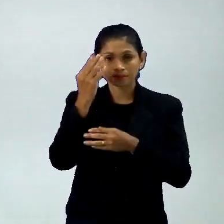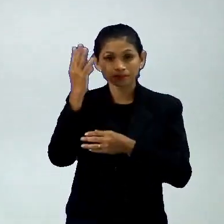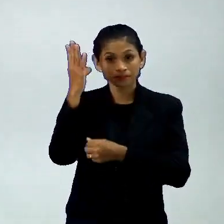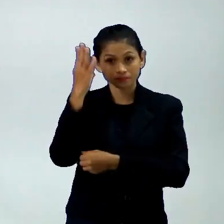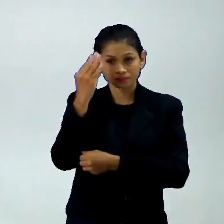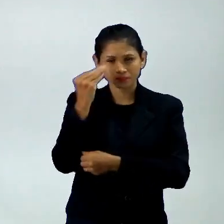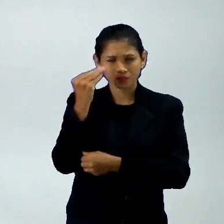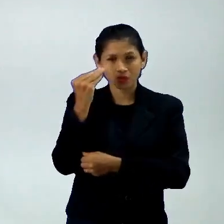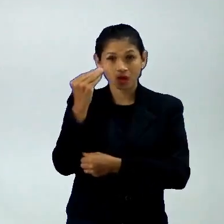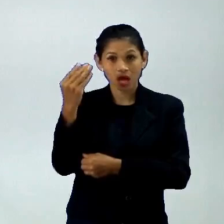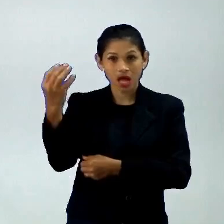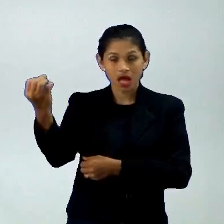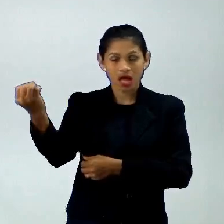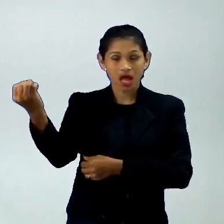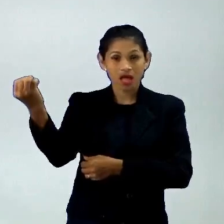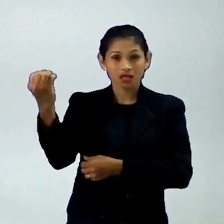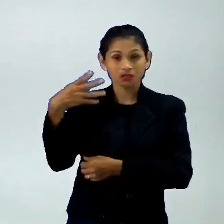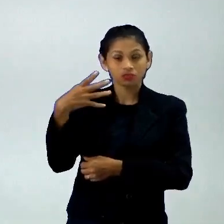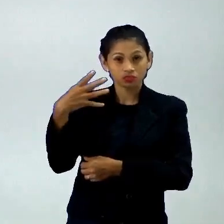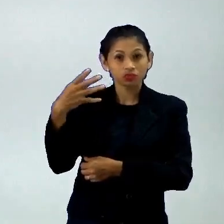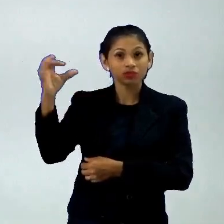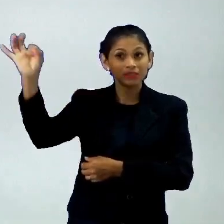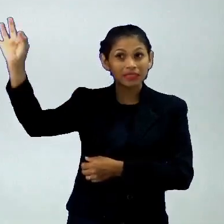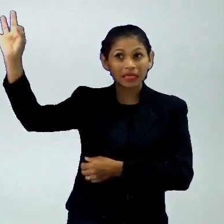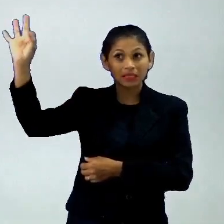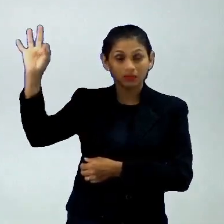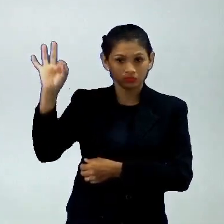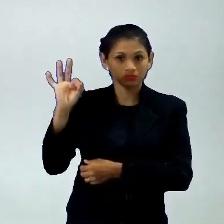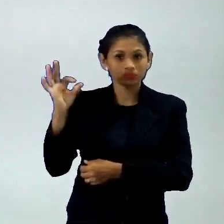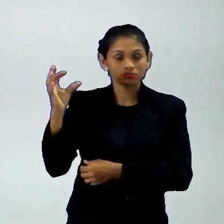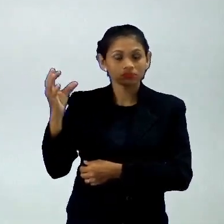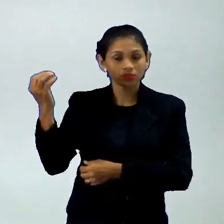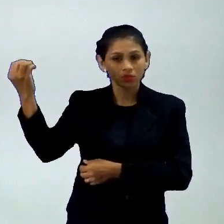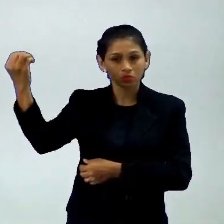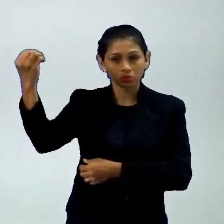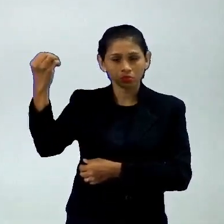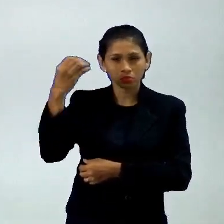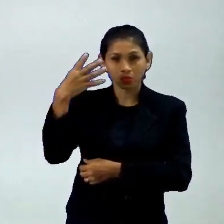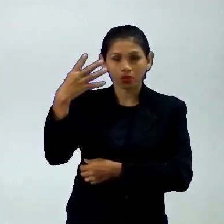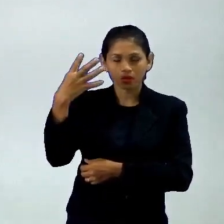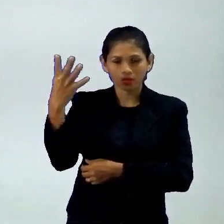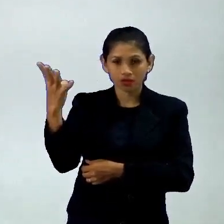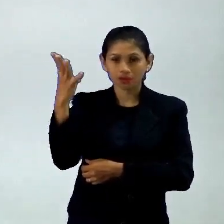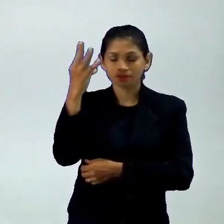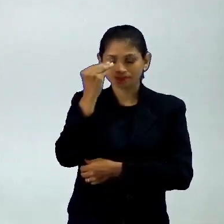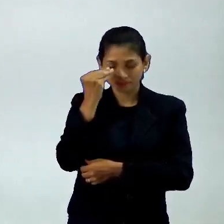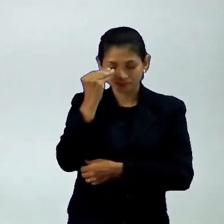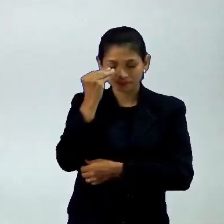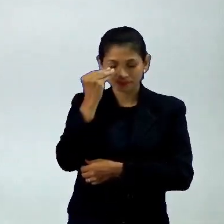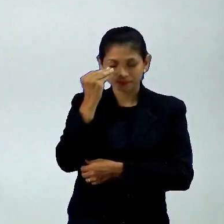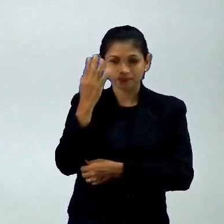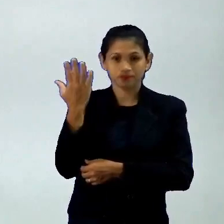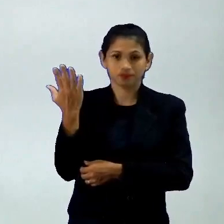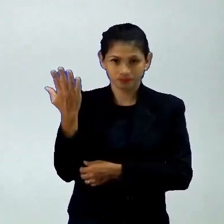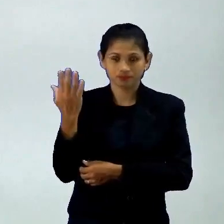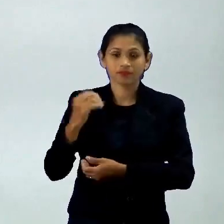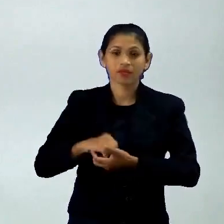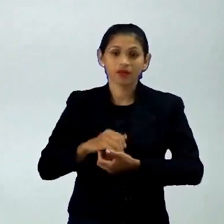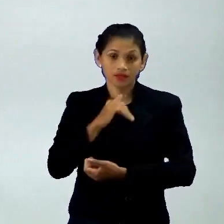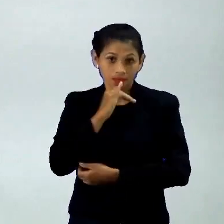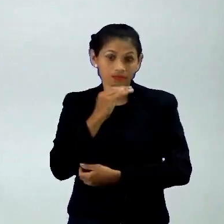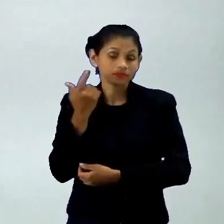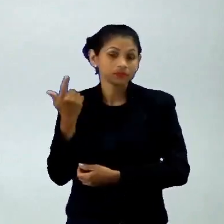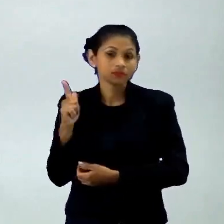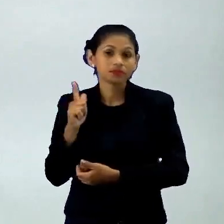luz muito forte. Todas essas situações, elas estão relacionadas aí aos teus sentidos, te dando